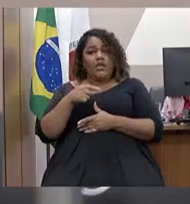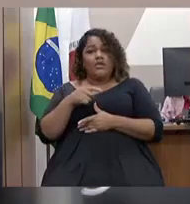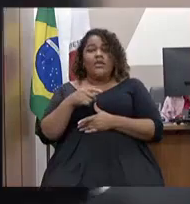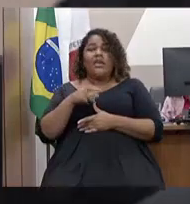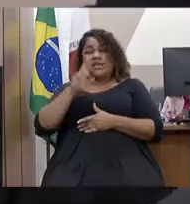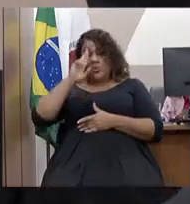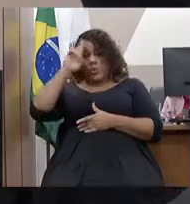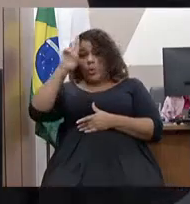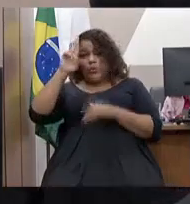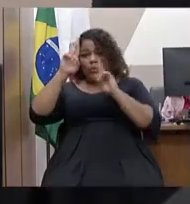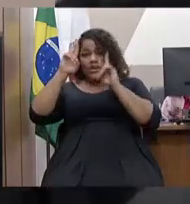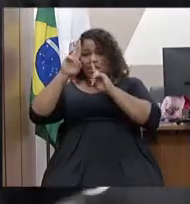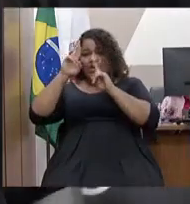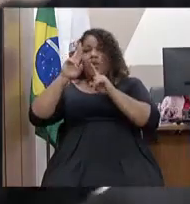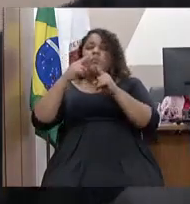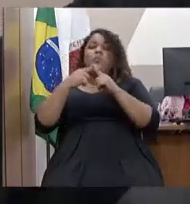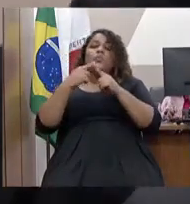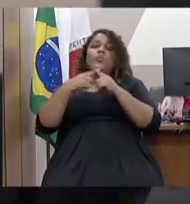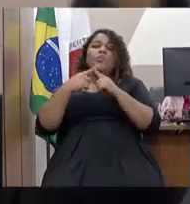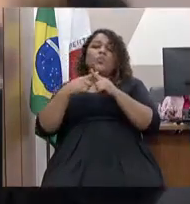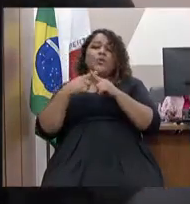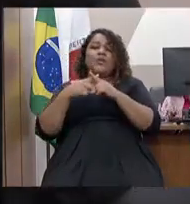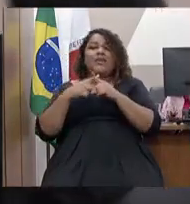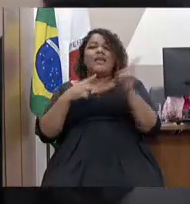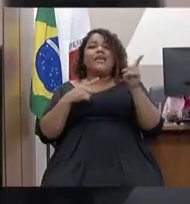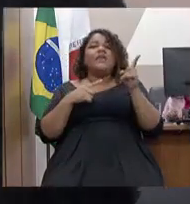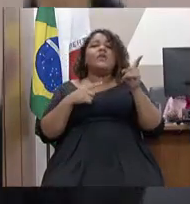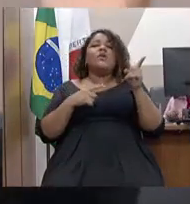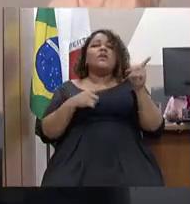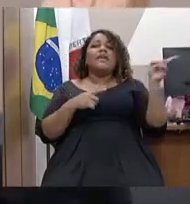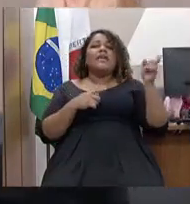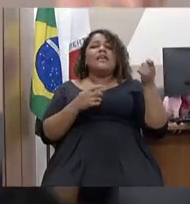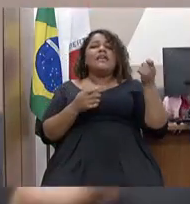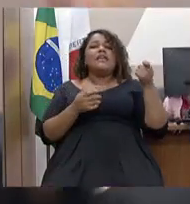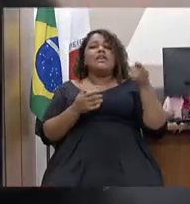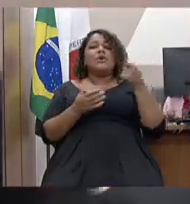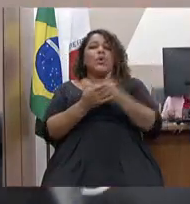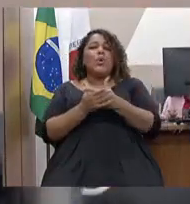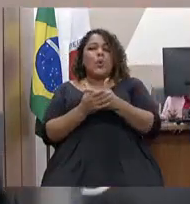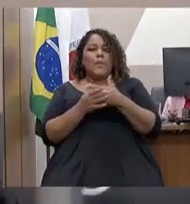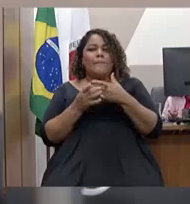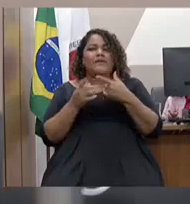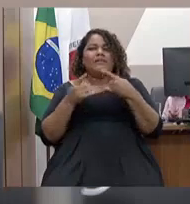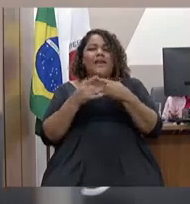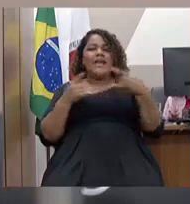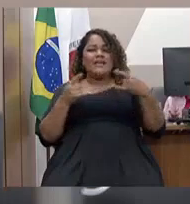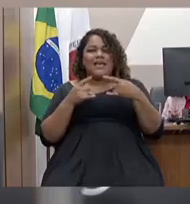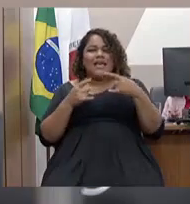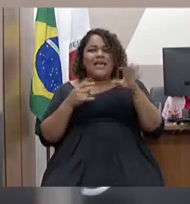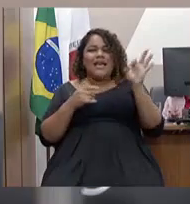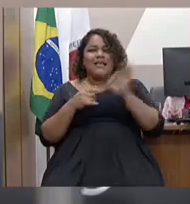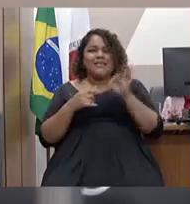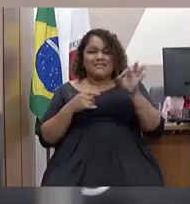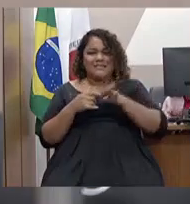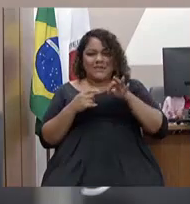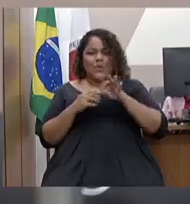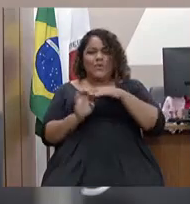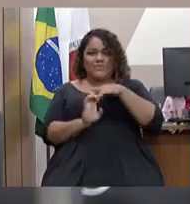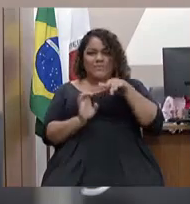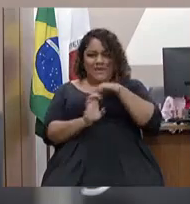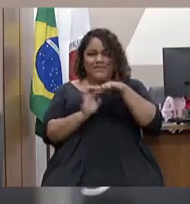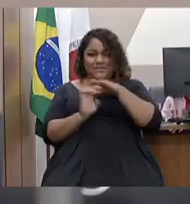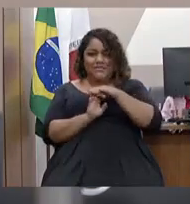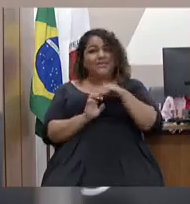dono porque o acionista da empresa que tá lá na China ou que tá lá na Inglaterra ele é que manda Então em vez de comprar uma máquina